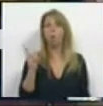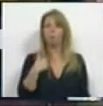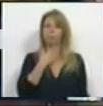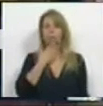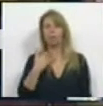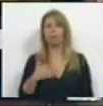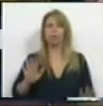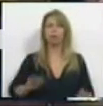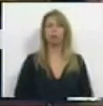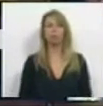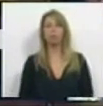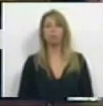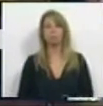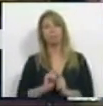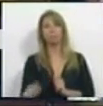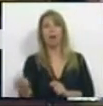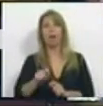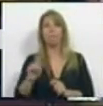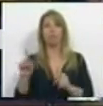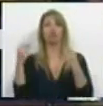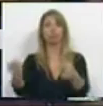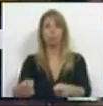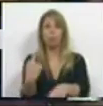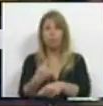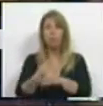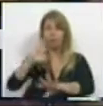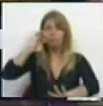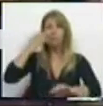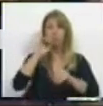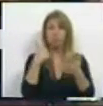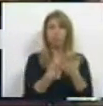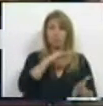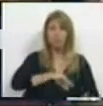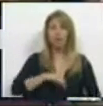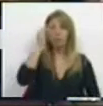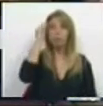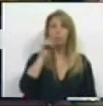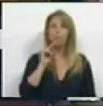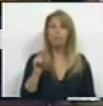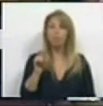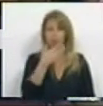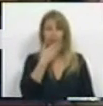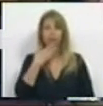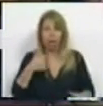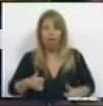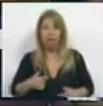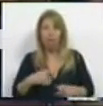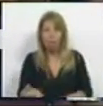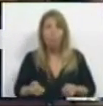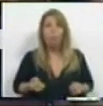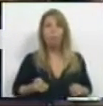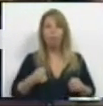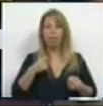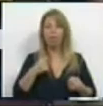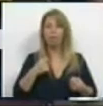jeito? Dá jeito pagar uns meses depois, ainda que seja à custa dos salários dos professores? Deu jeito poupar estes milhões e não fazer